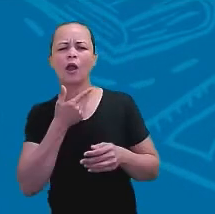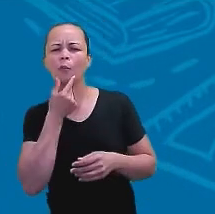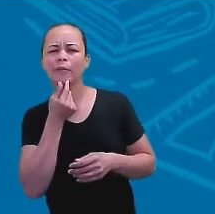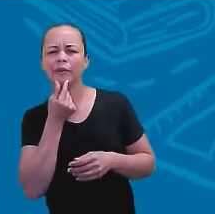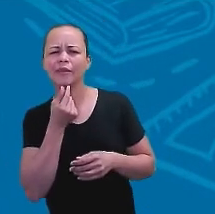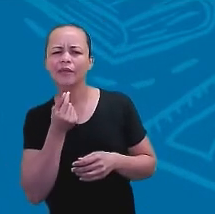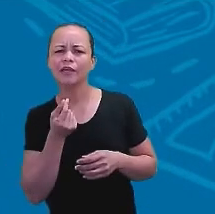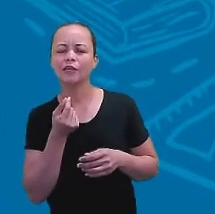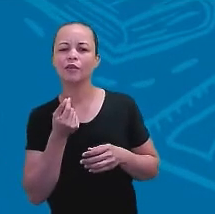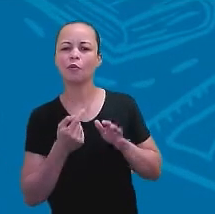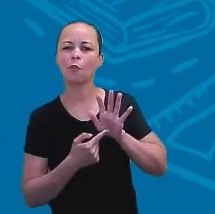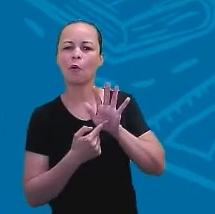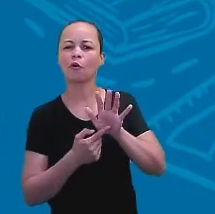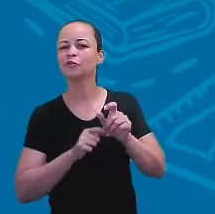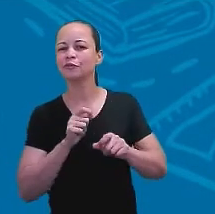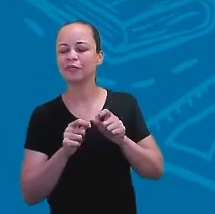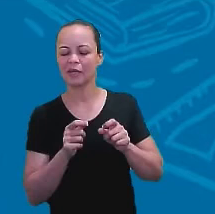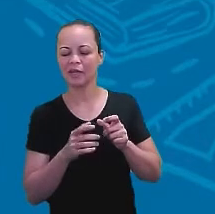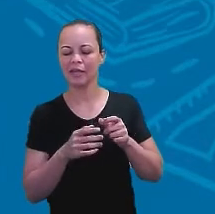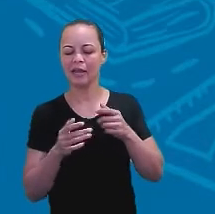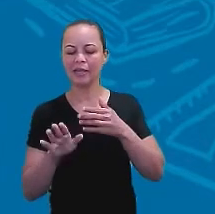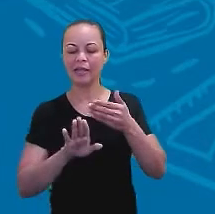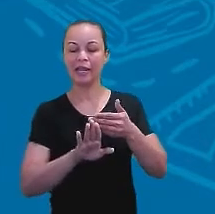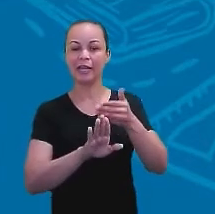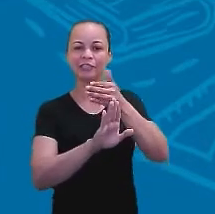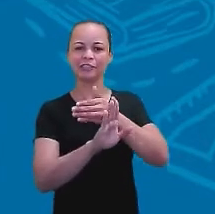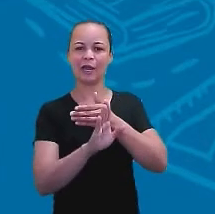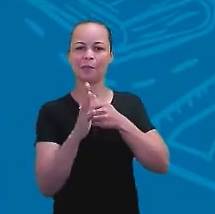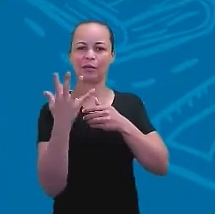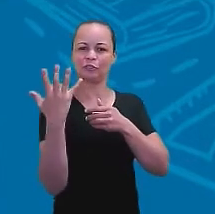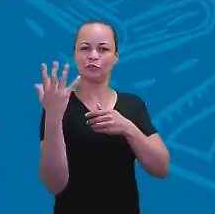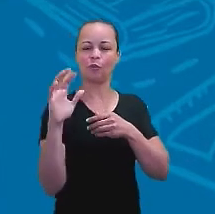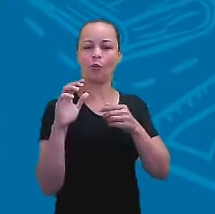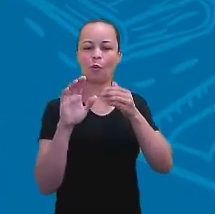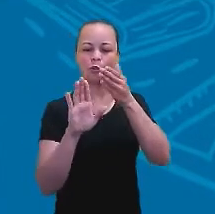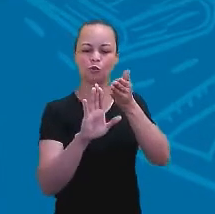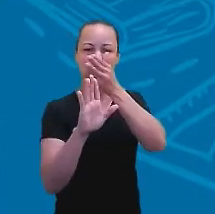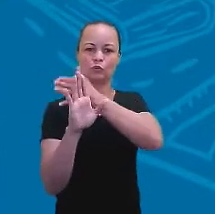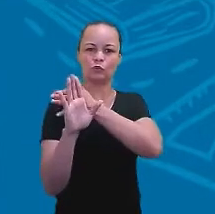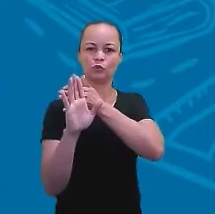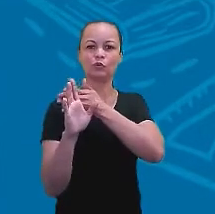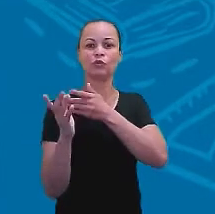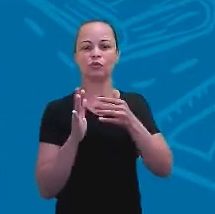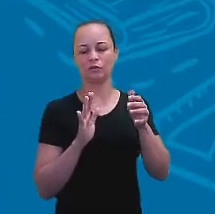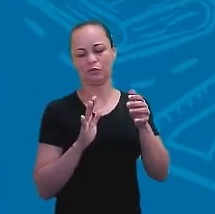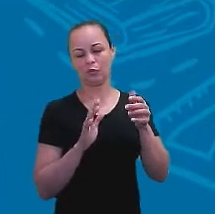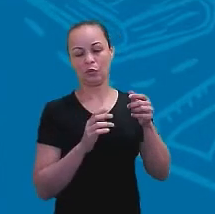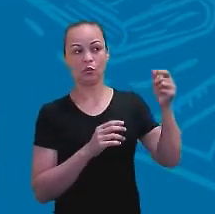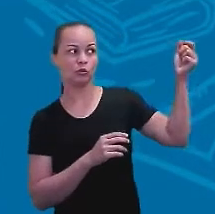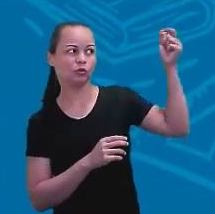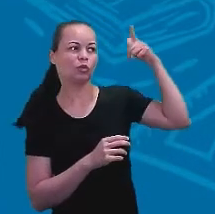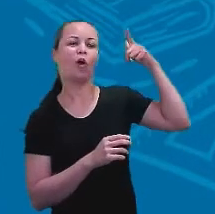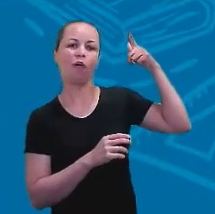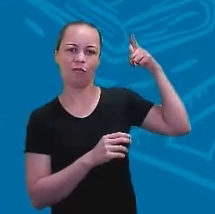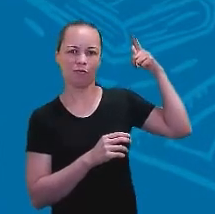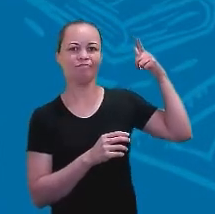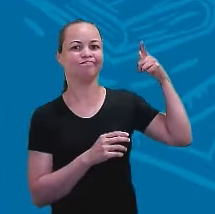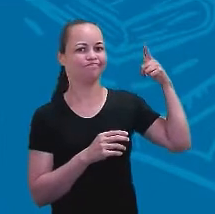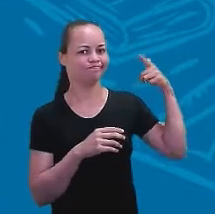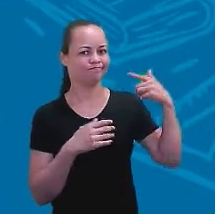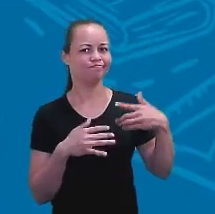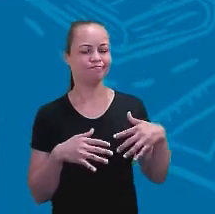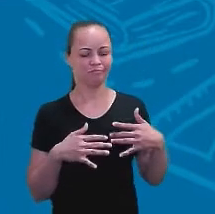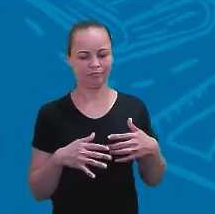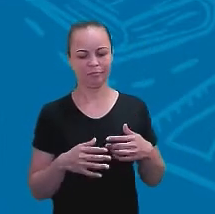né, o garotinho, ele está mais exposto diretamente ao sol, que não é adequado, tá certo? Mesmo